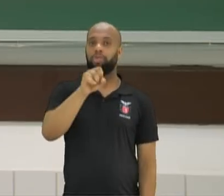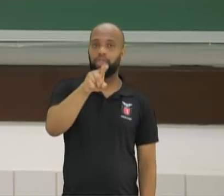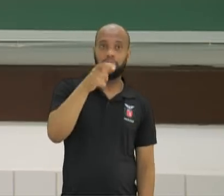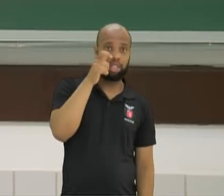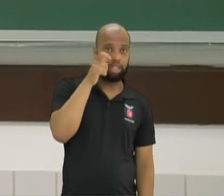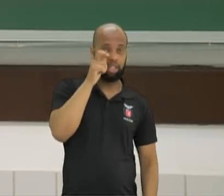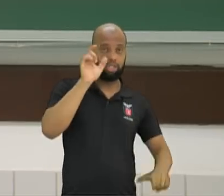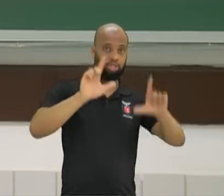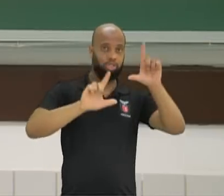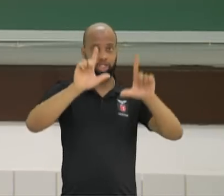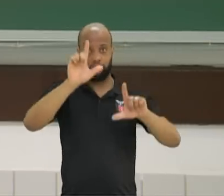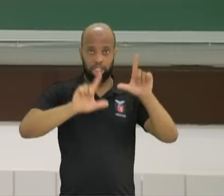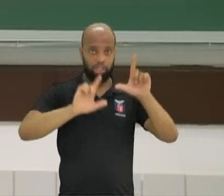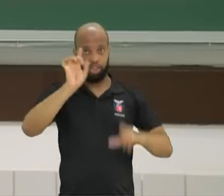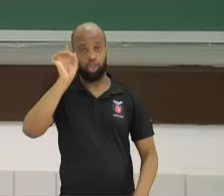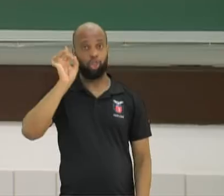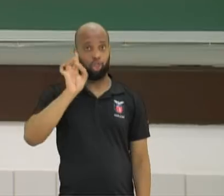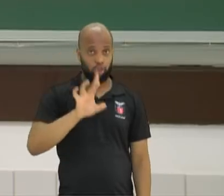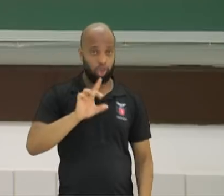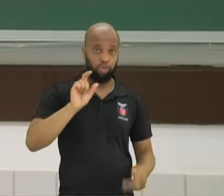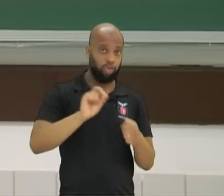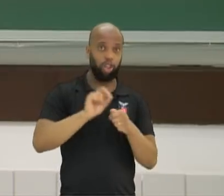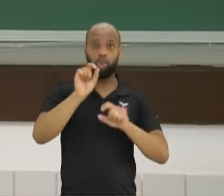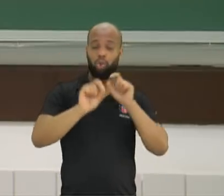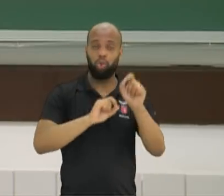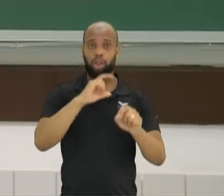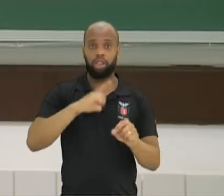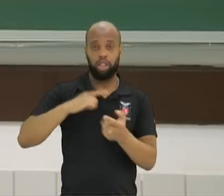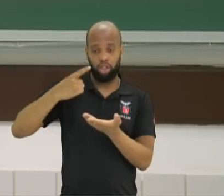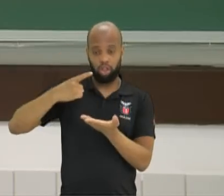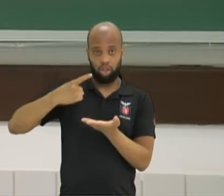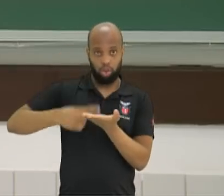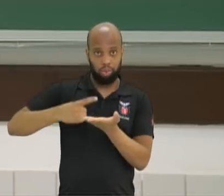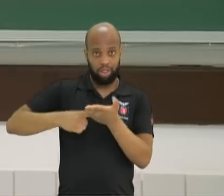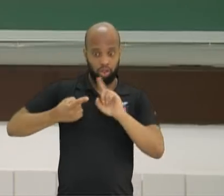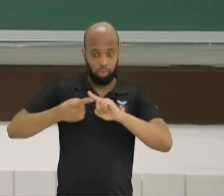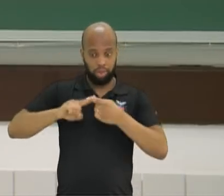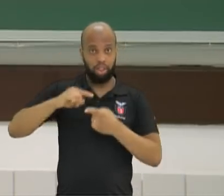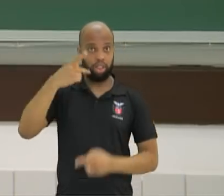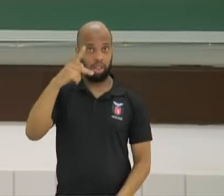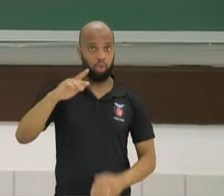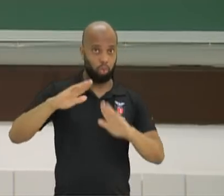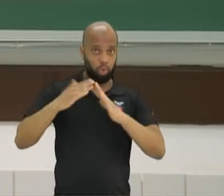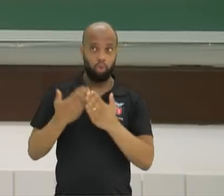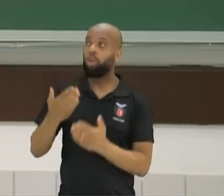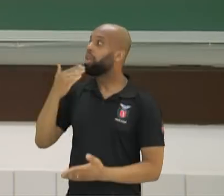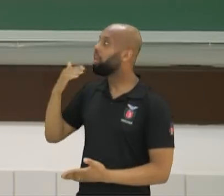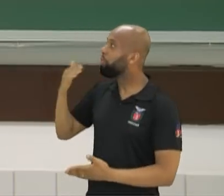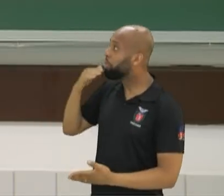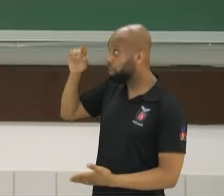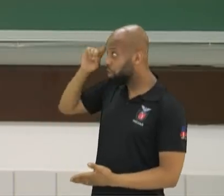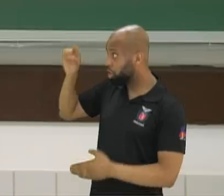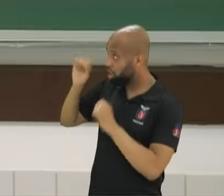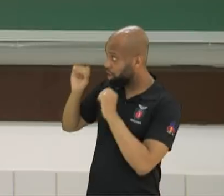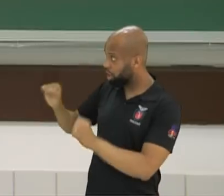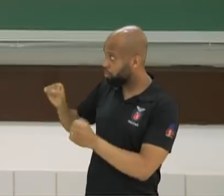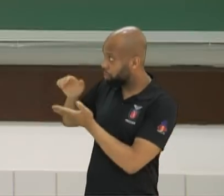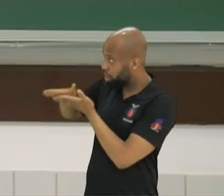você assiste a aula somente pela TV, entre em contato com a escola para verificar como que serão as